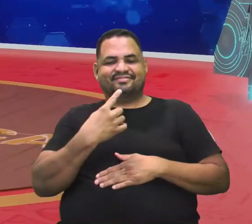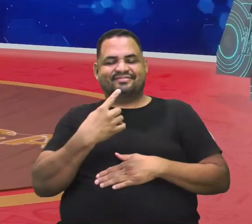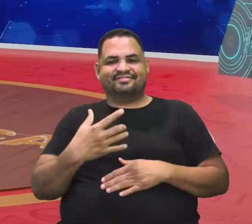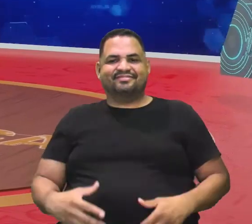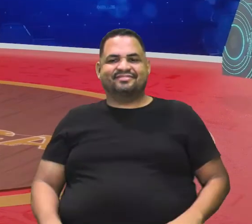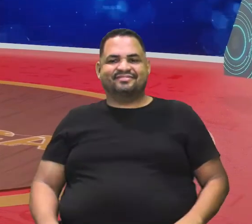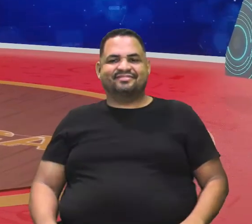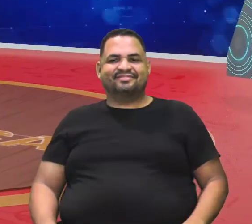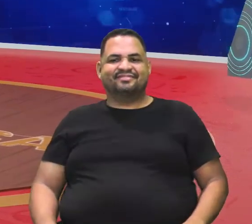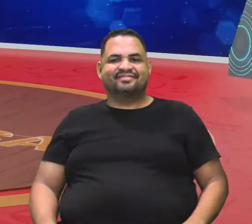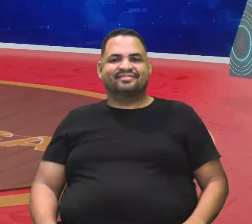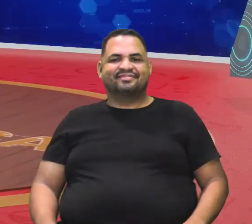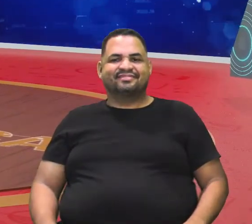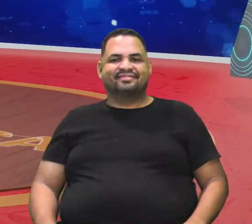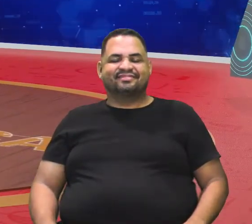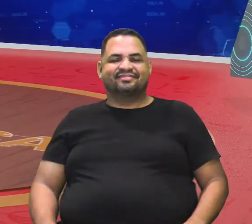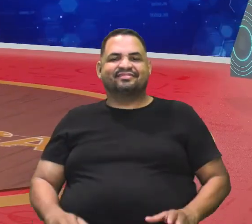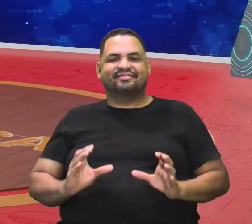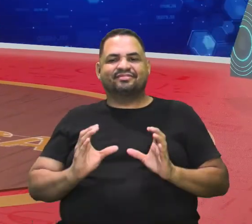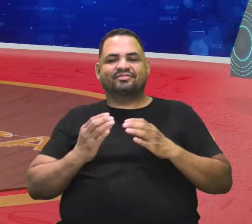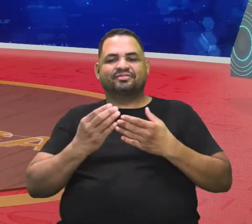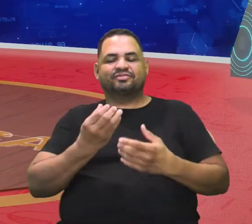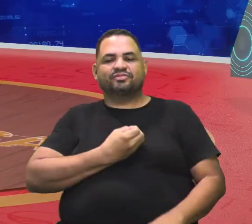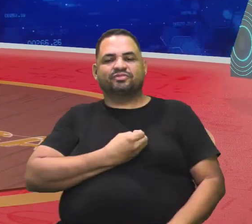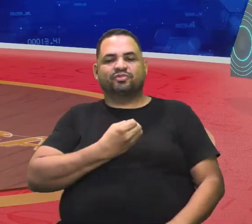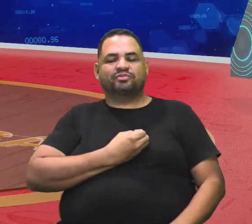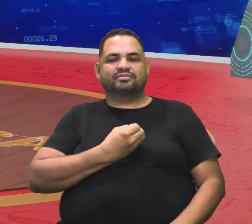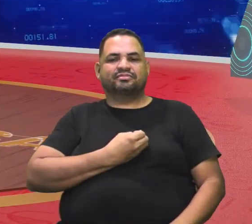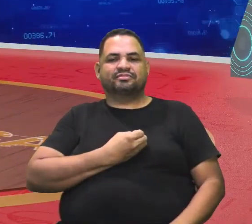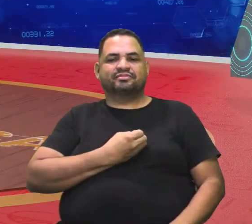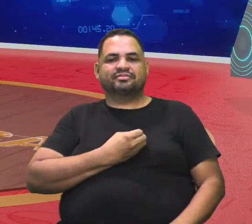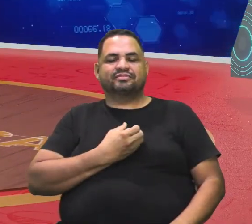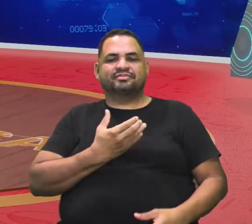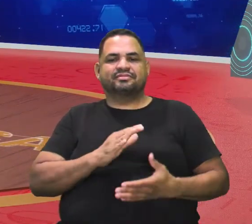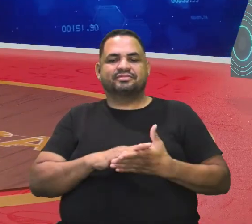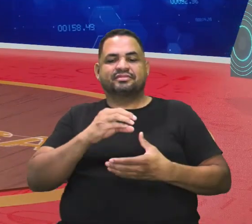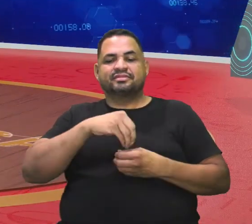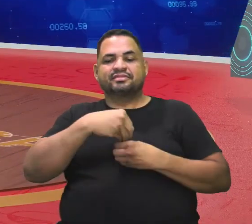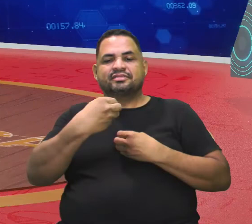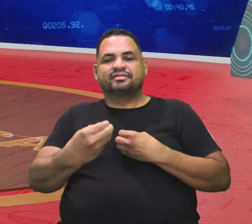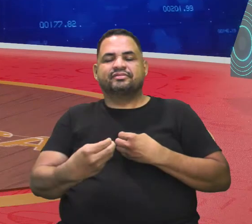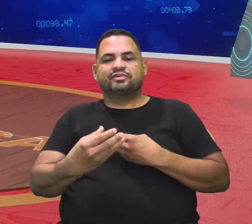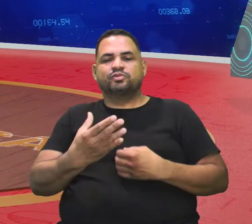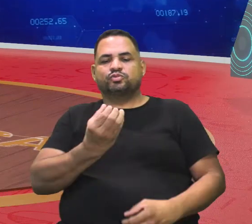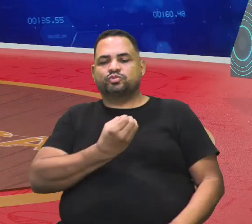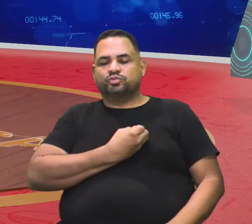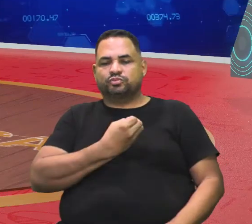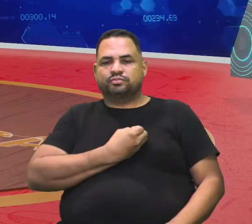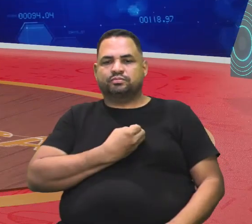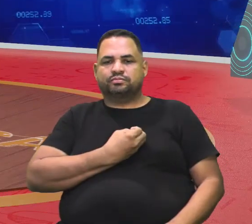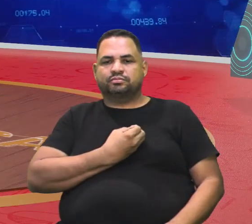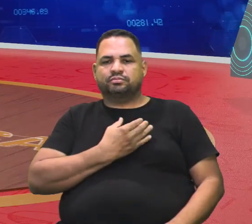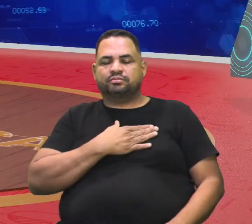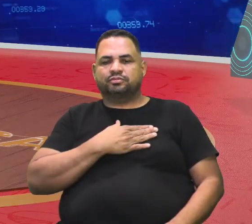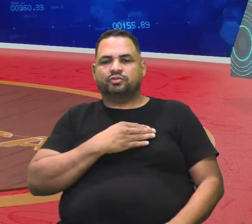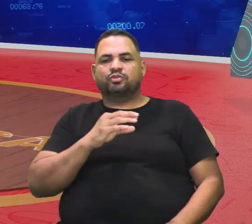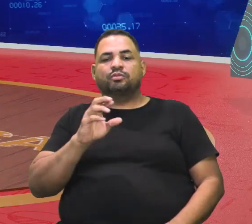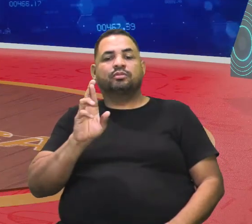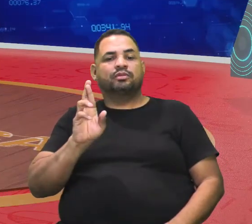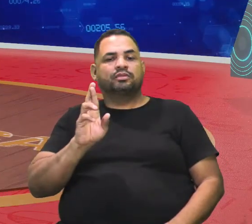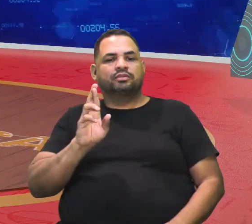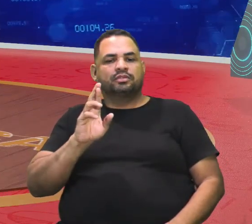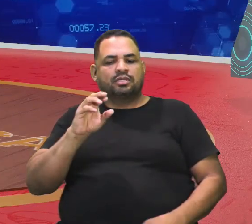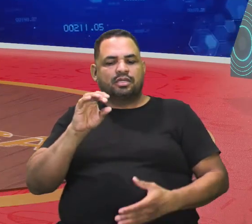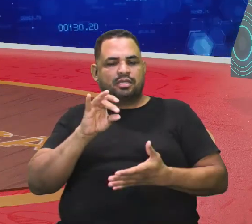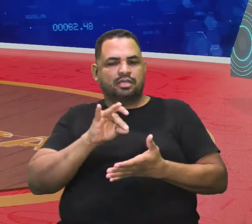que os números complexos é um conjunto que vai estar fora dos números reais. Ele vai incorporar todos